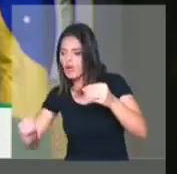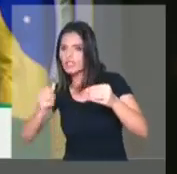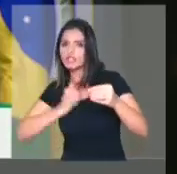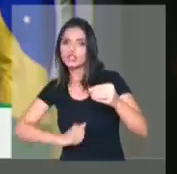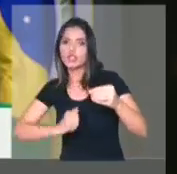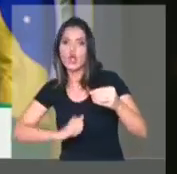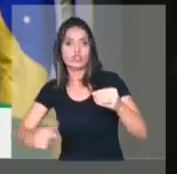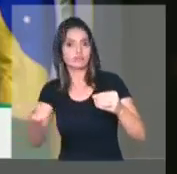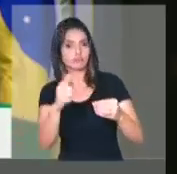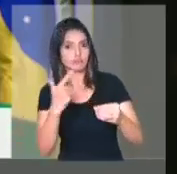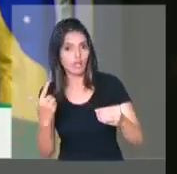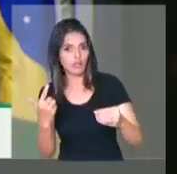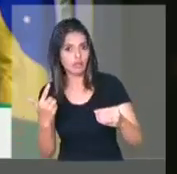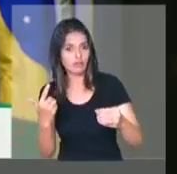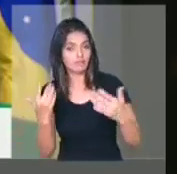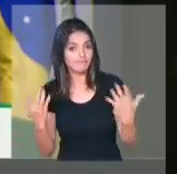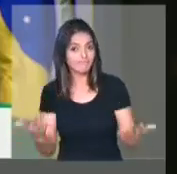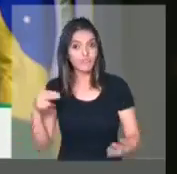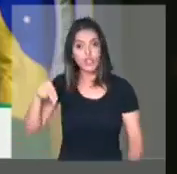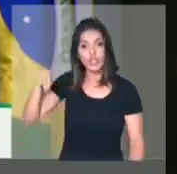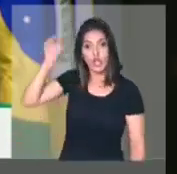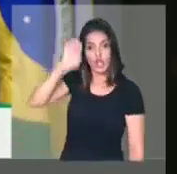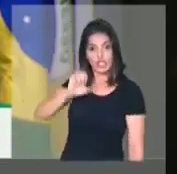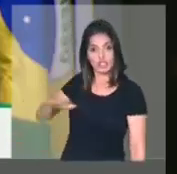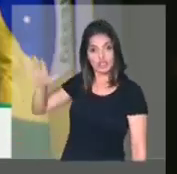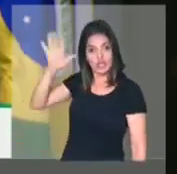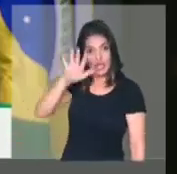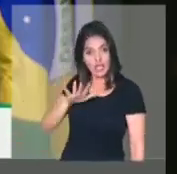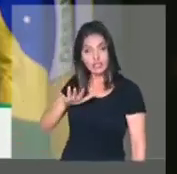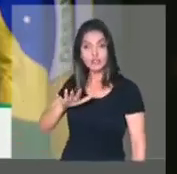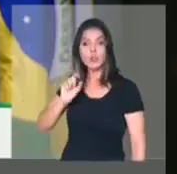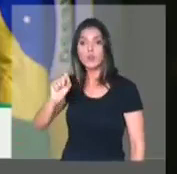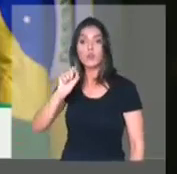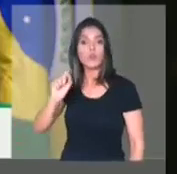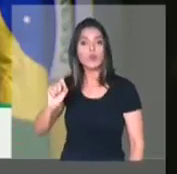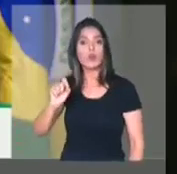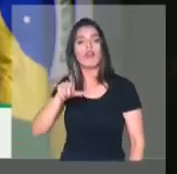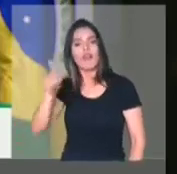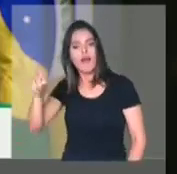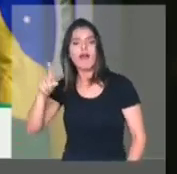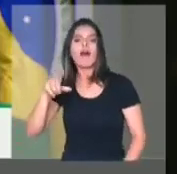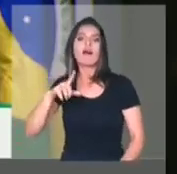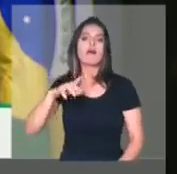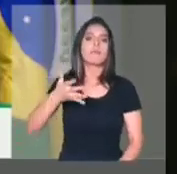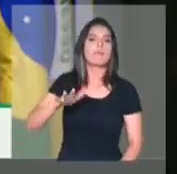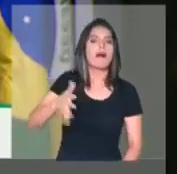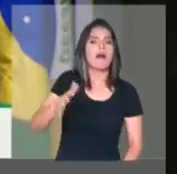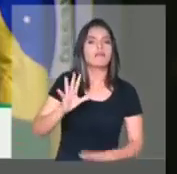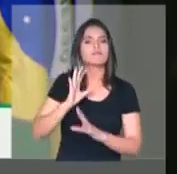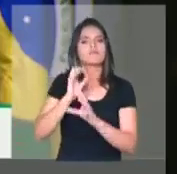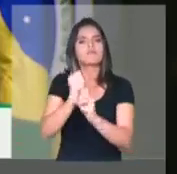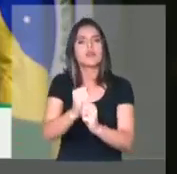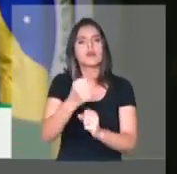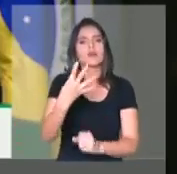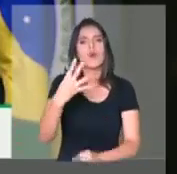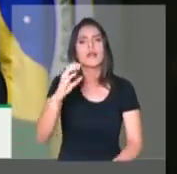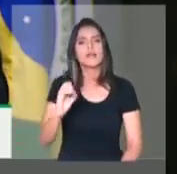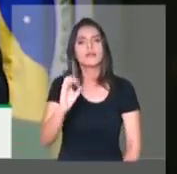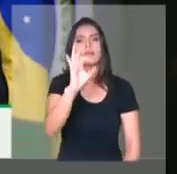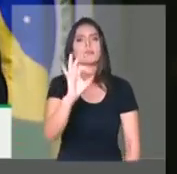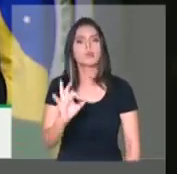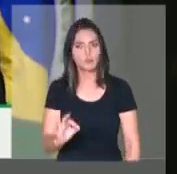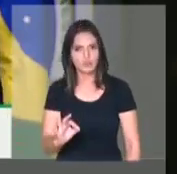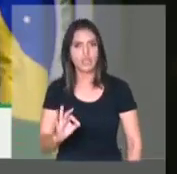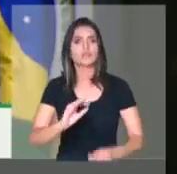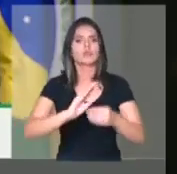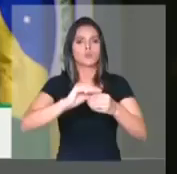Nordeste, o atendimento com esgotamento sanitário não chega a